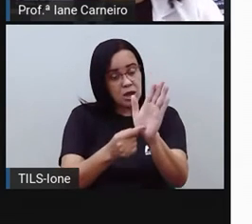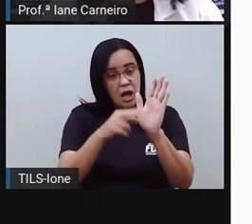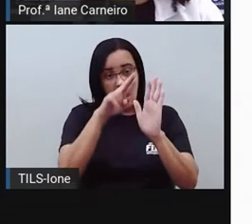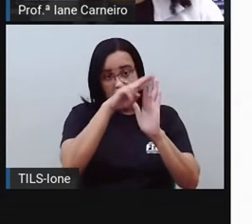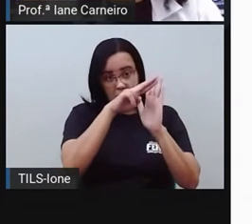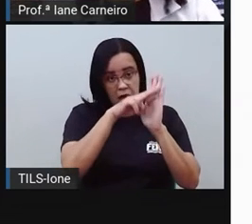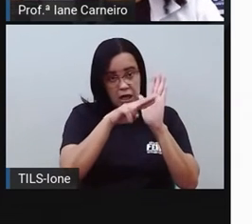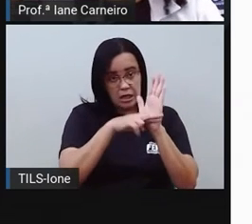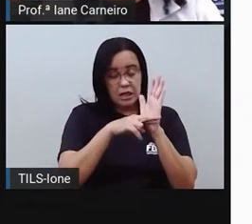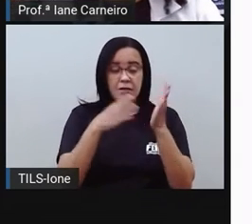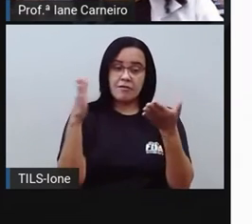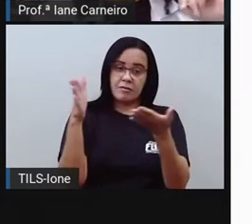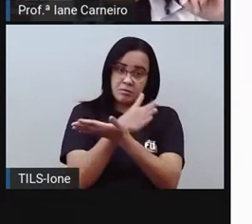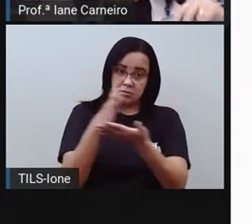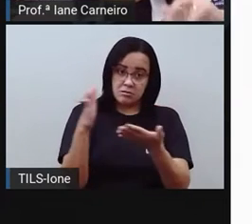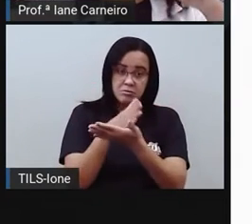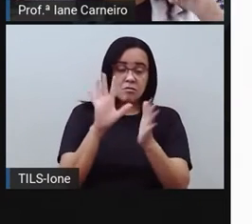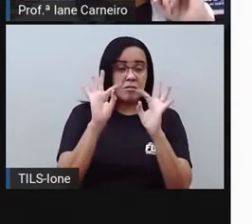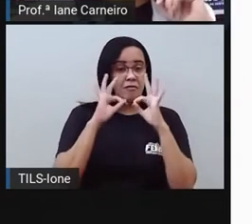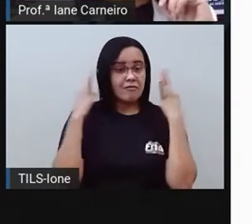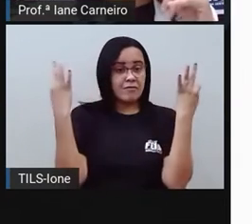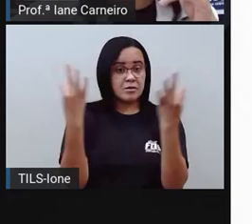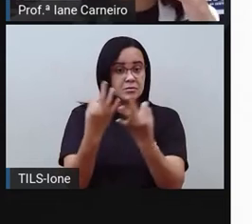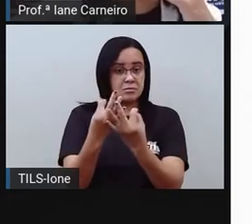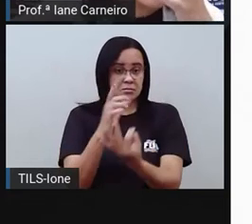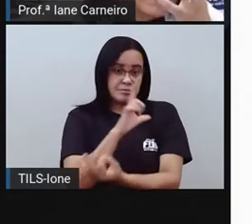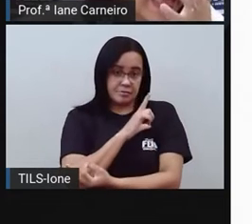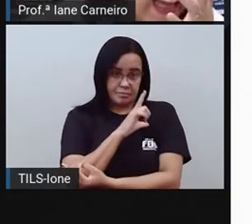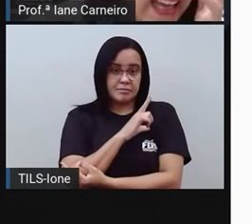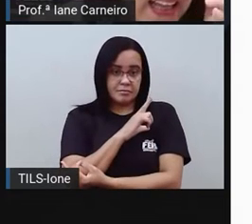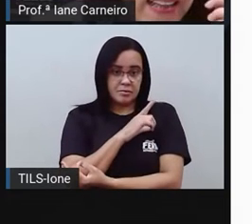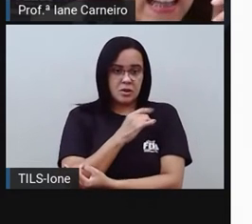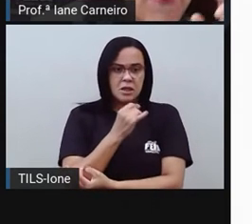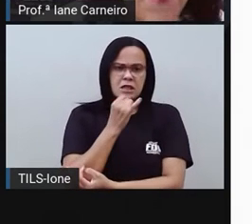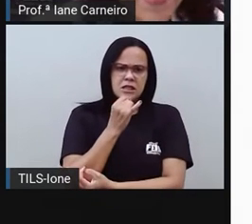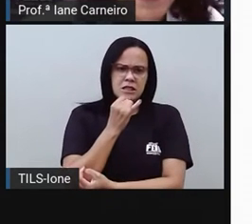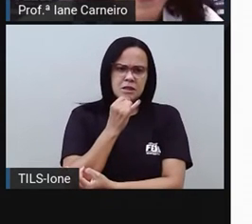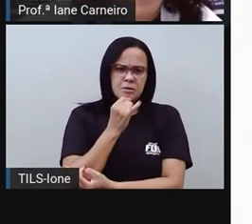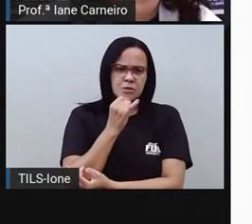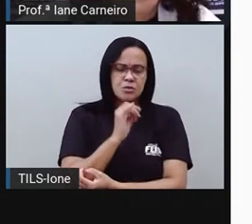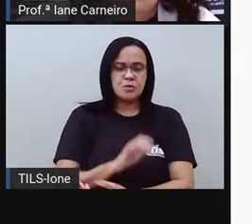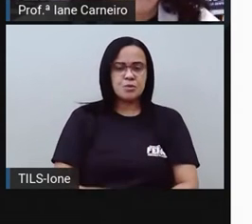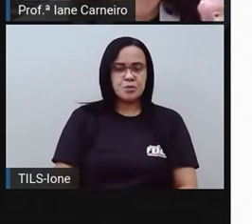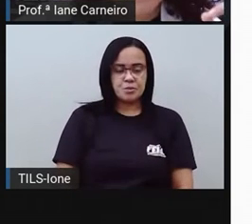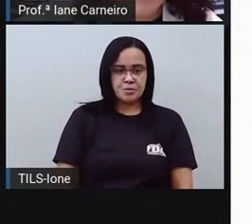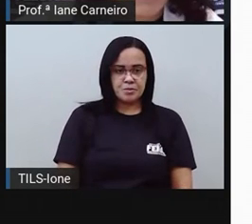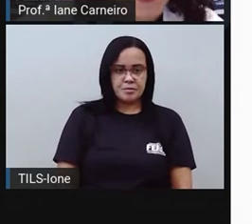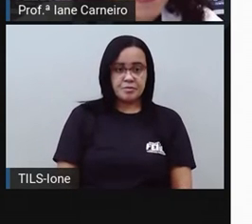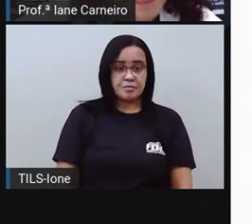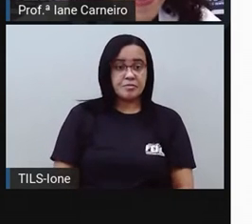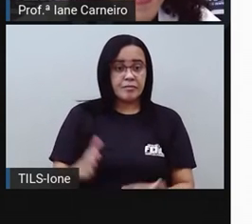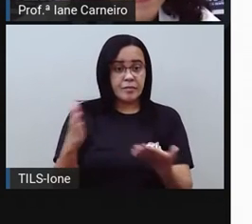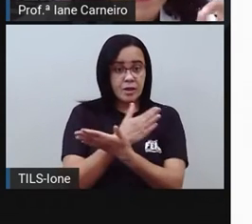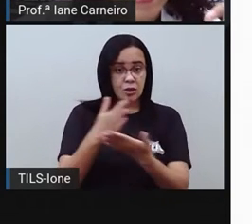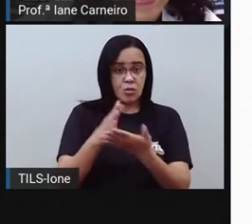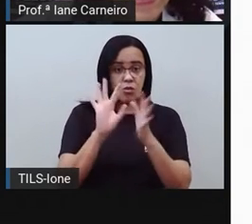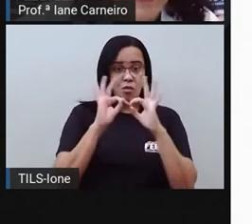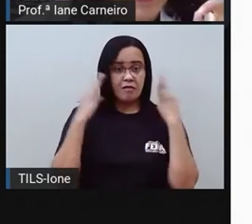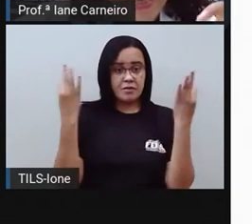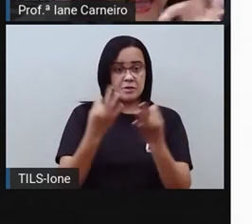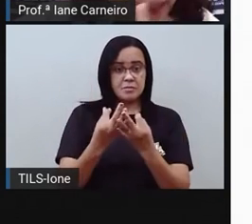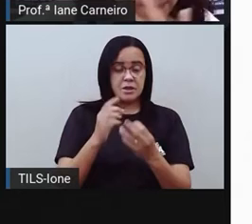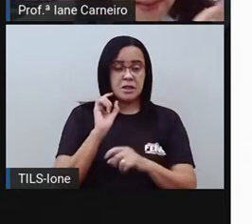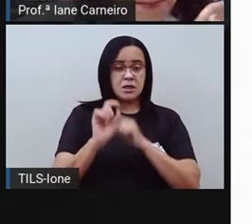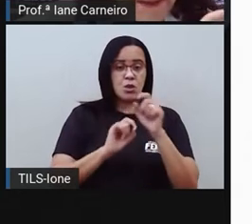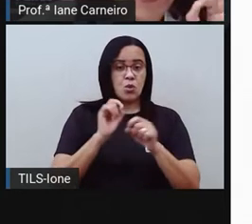uma regra que o outro não tem, né? Por exemplo, tem famílias aqui que quando a gente vai entrar em casa, tem que